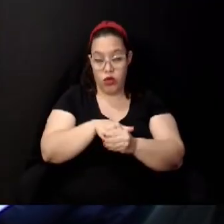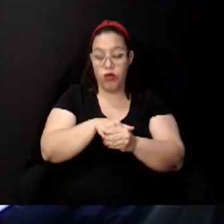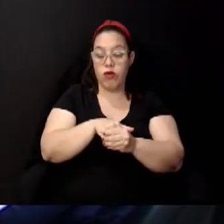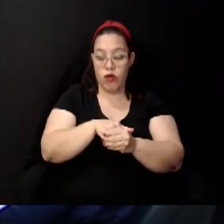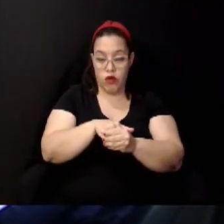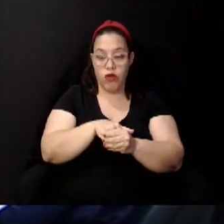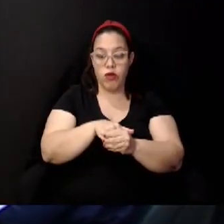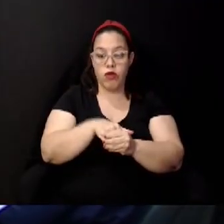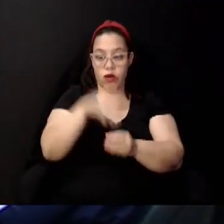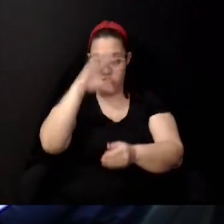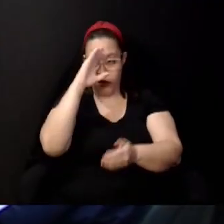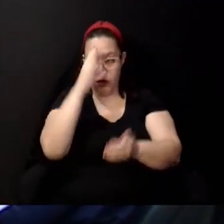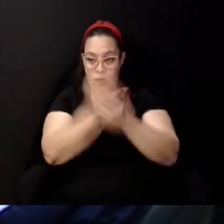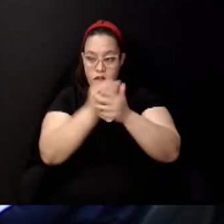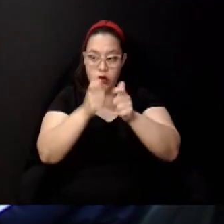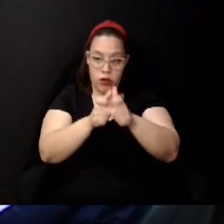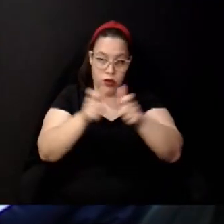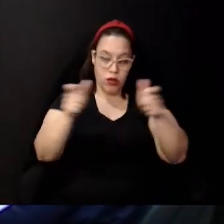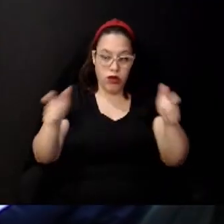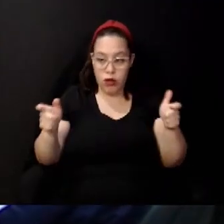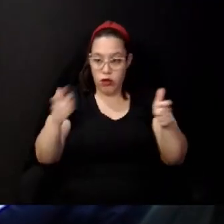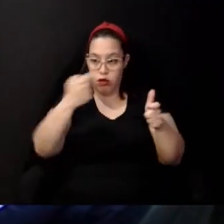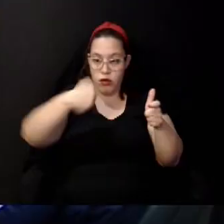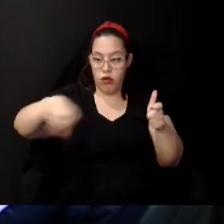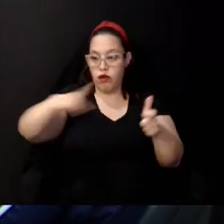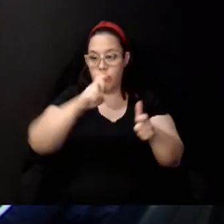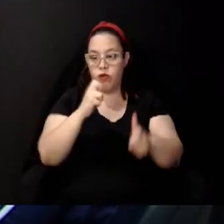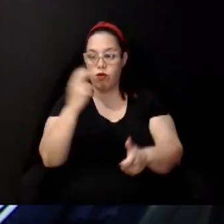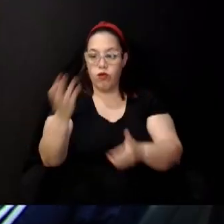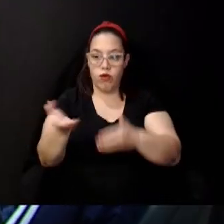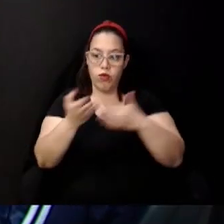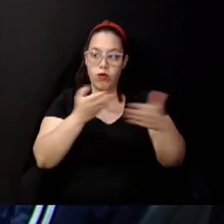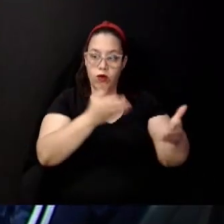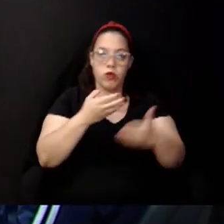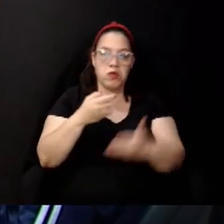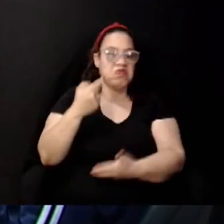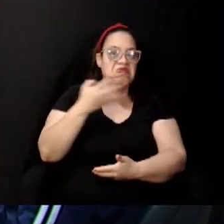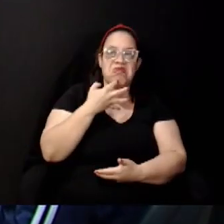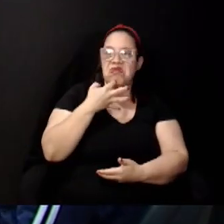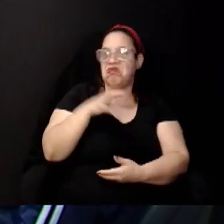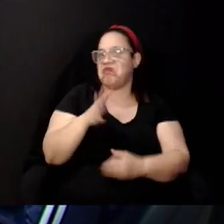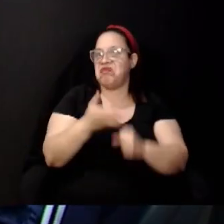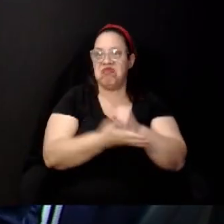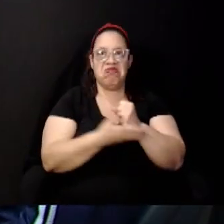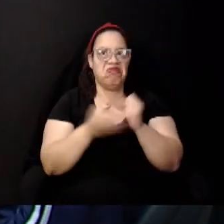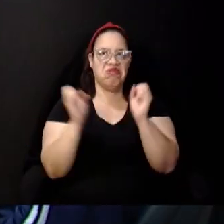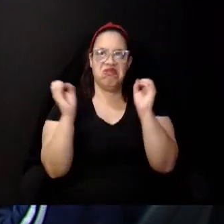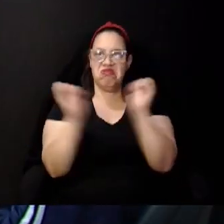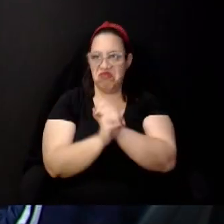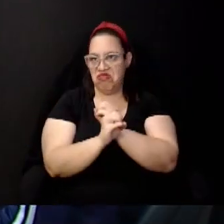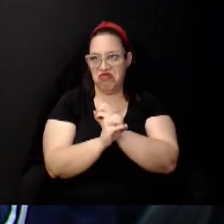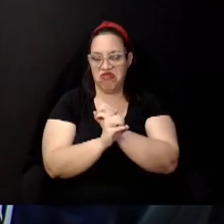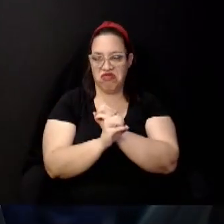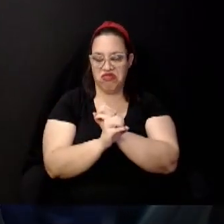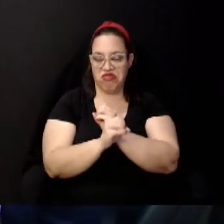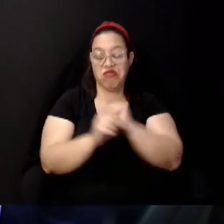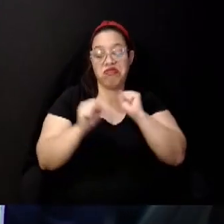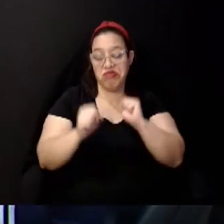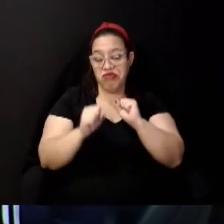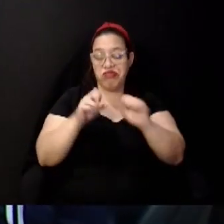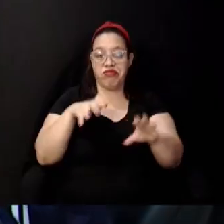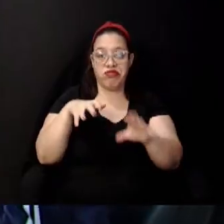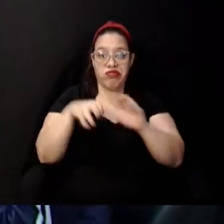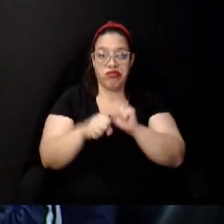que amplia o conhecimento deles, ou às vezes até traz conhecimento que eles não tinham base nenhuma, e eu acredito que eles possam até formar já suas